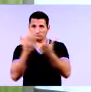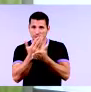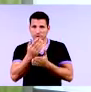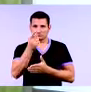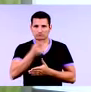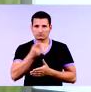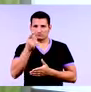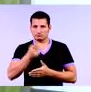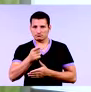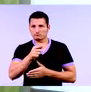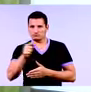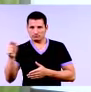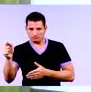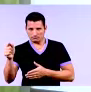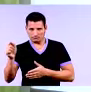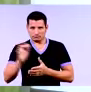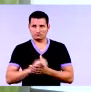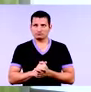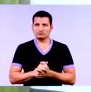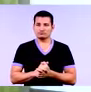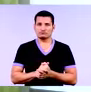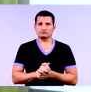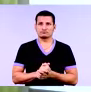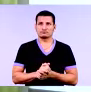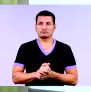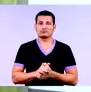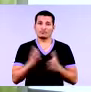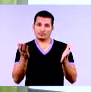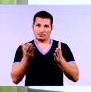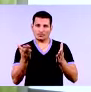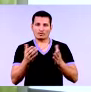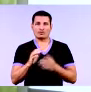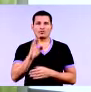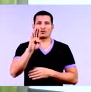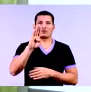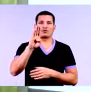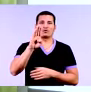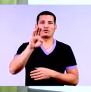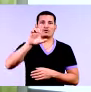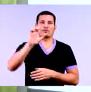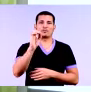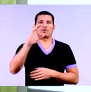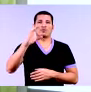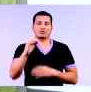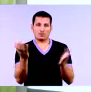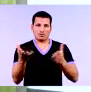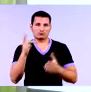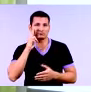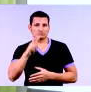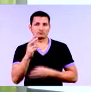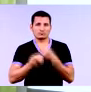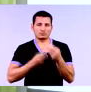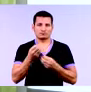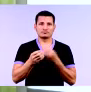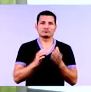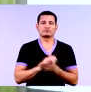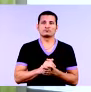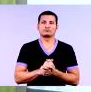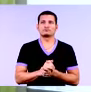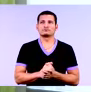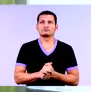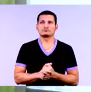barras, e o comentário por bloco, que é o que nós veremos agora. O comentário por